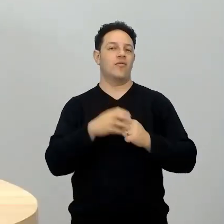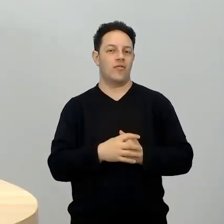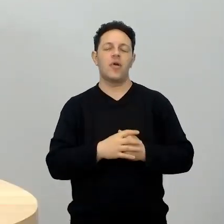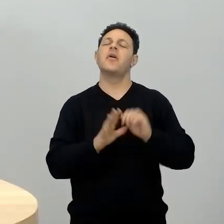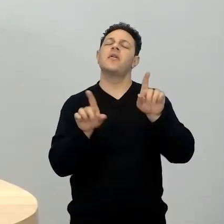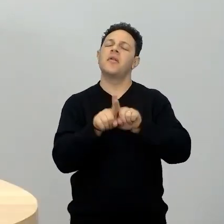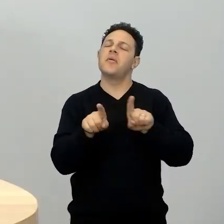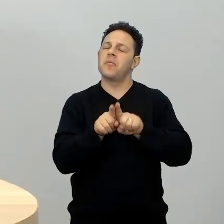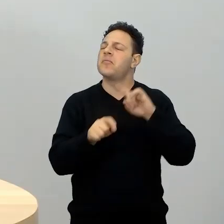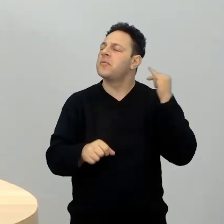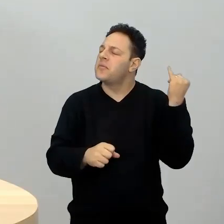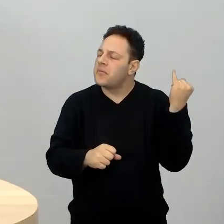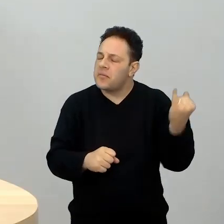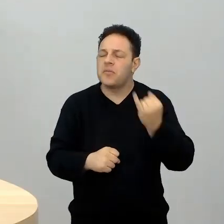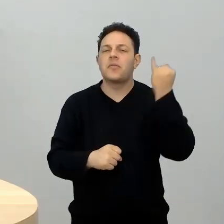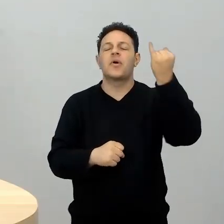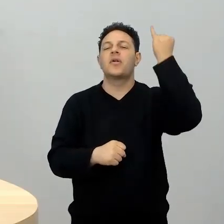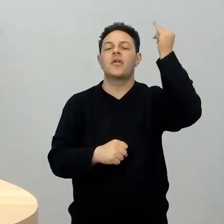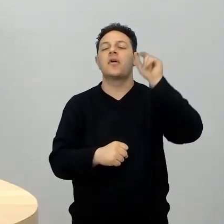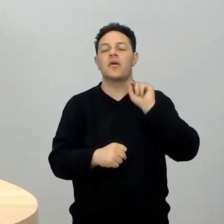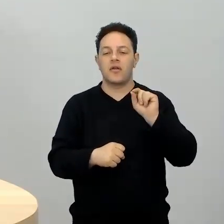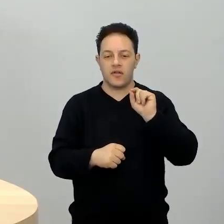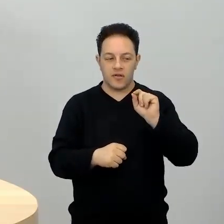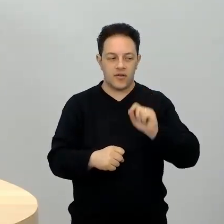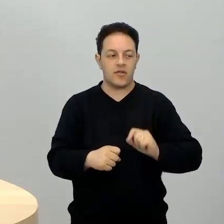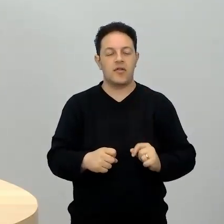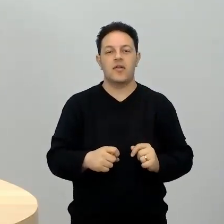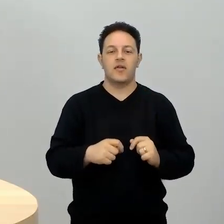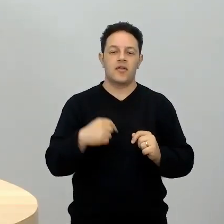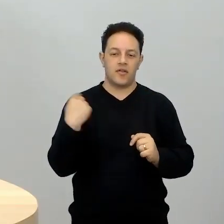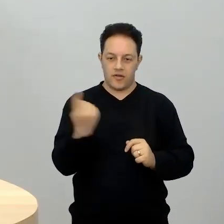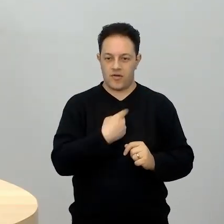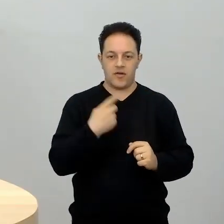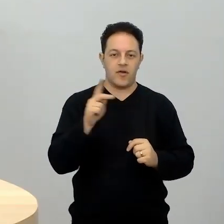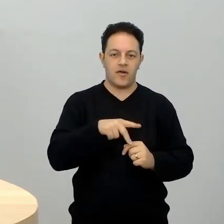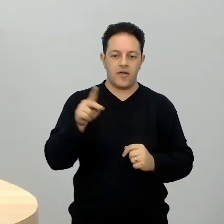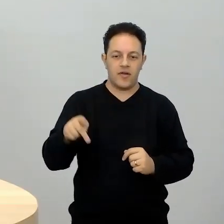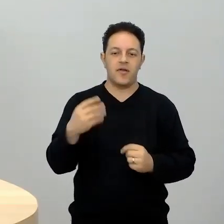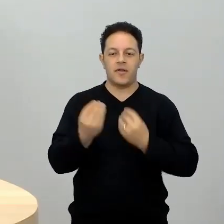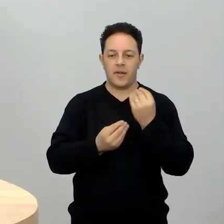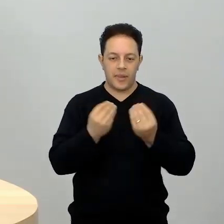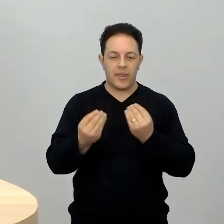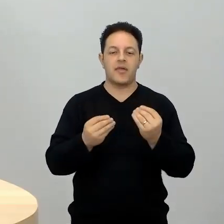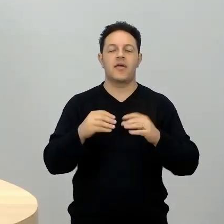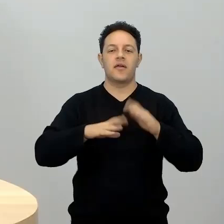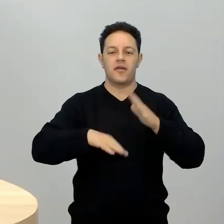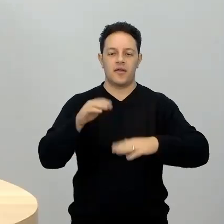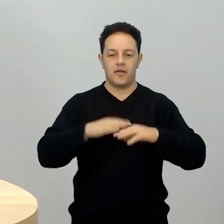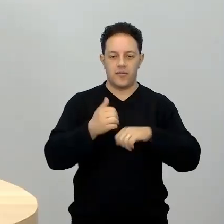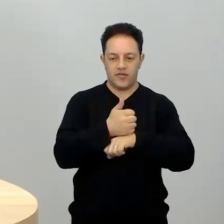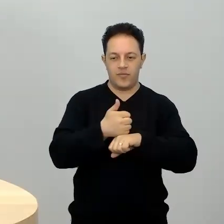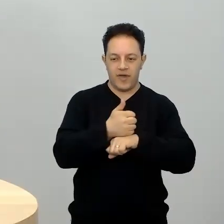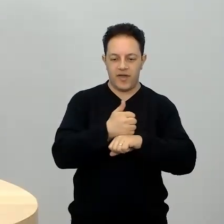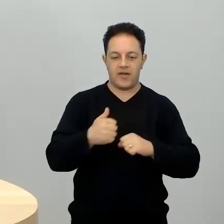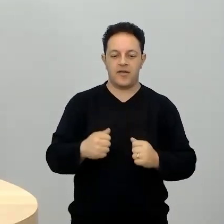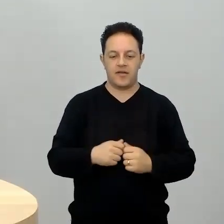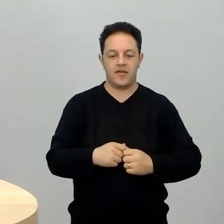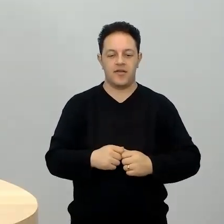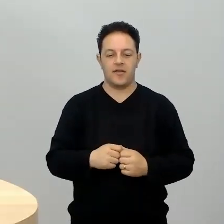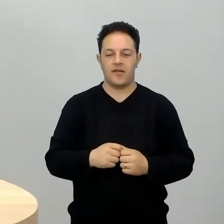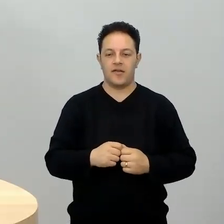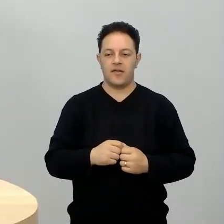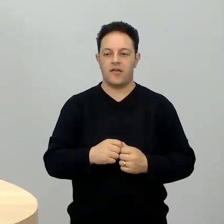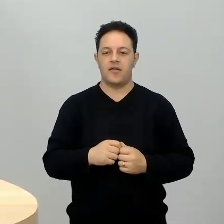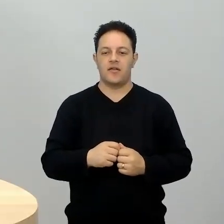muito importante nós, enquanto professores, né, profissionais de educação, incentivar a participação